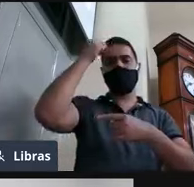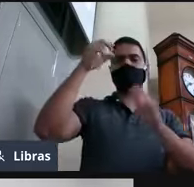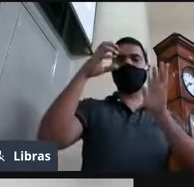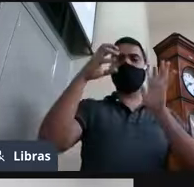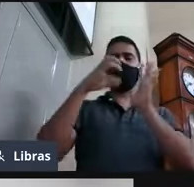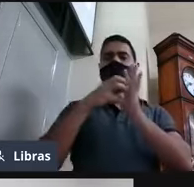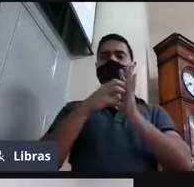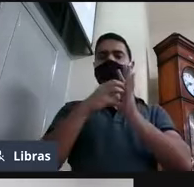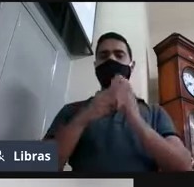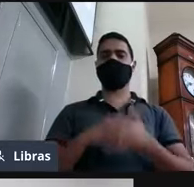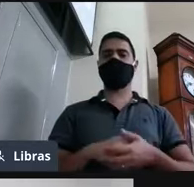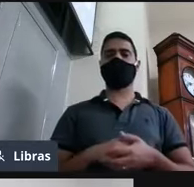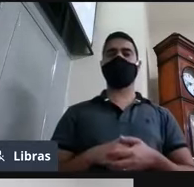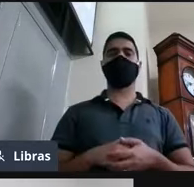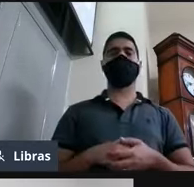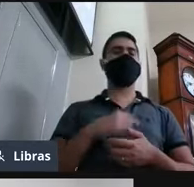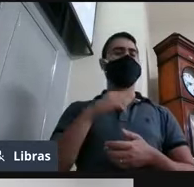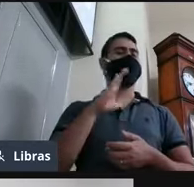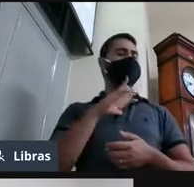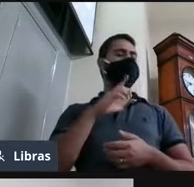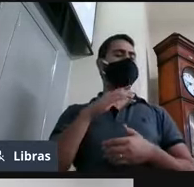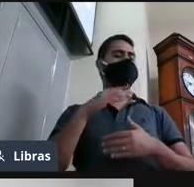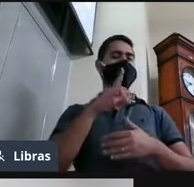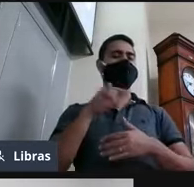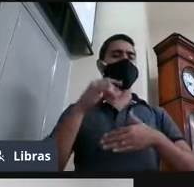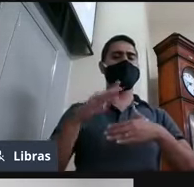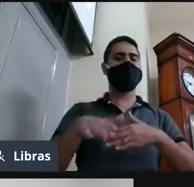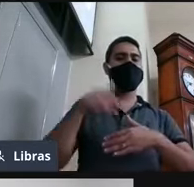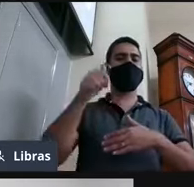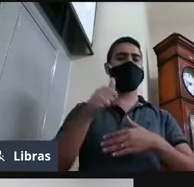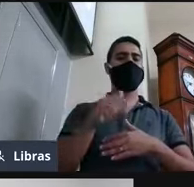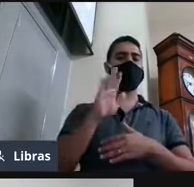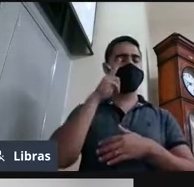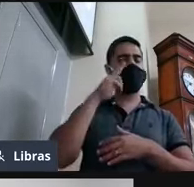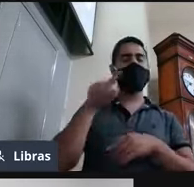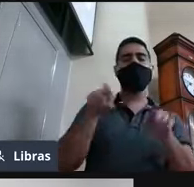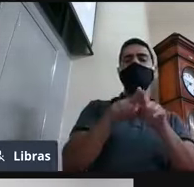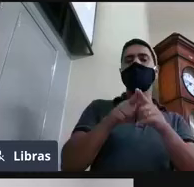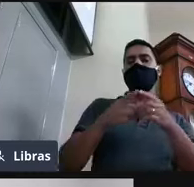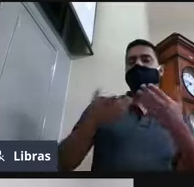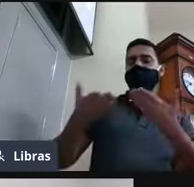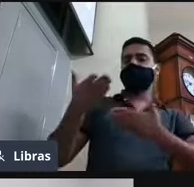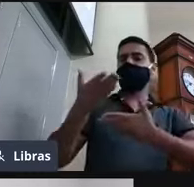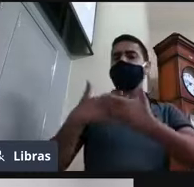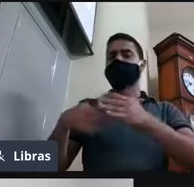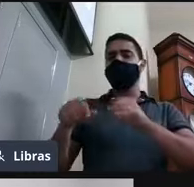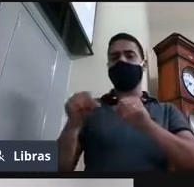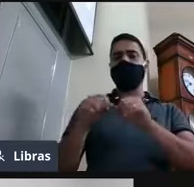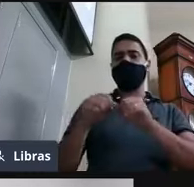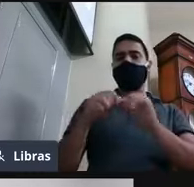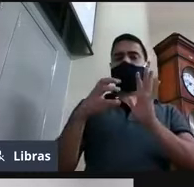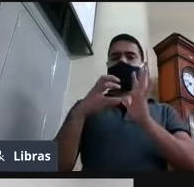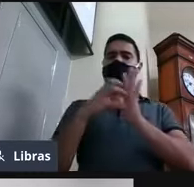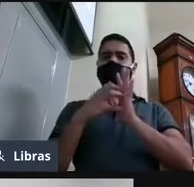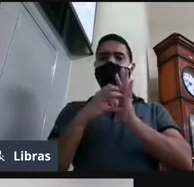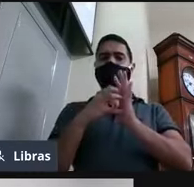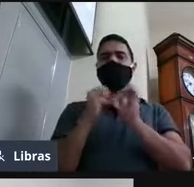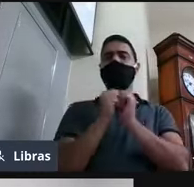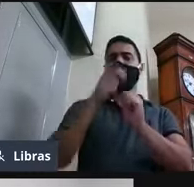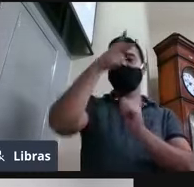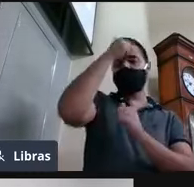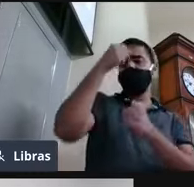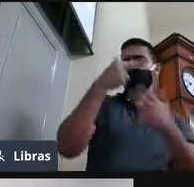cidade caminhar para frente e ter dias melhores. A gente viu a parceria que foi feita aqui na Câmara Municipal com o prefeito e